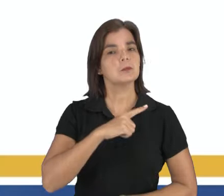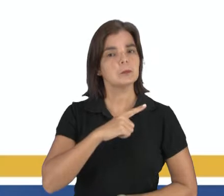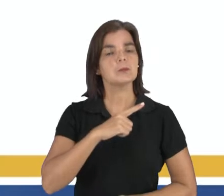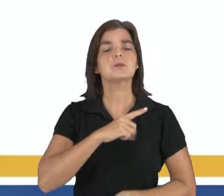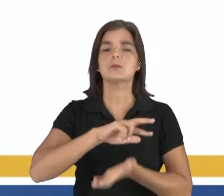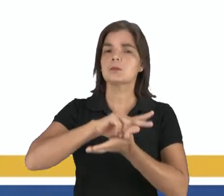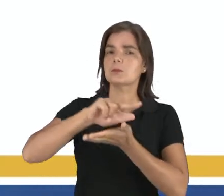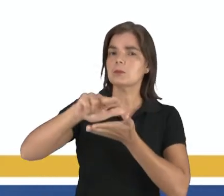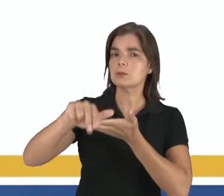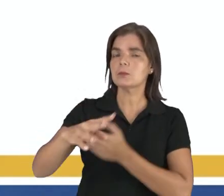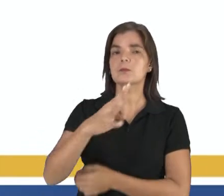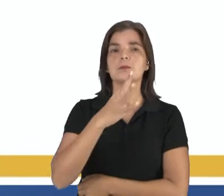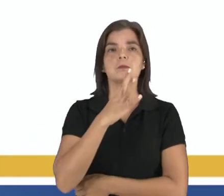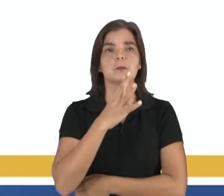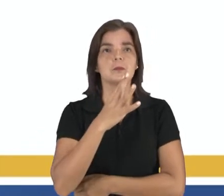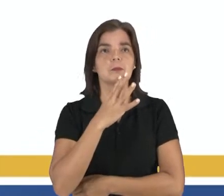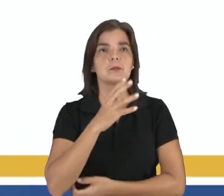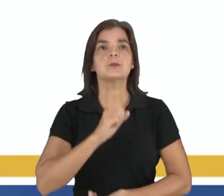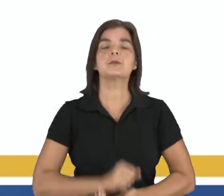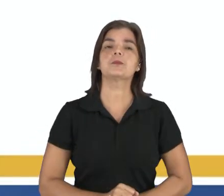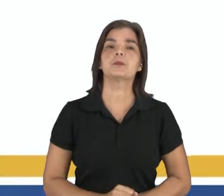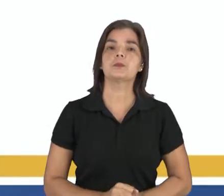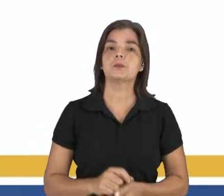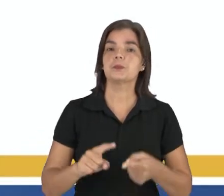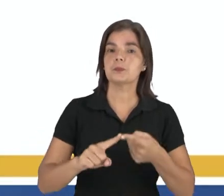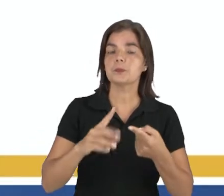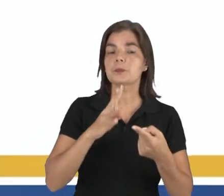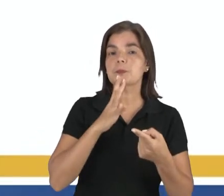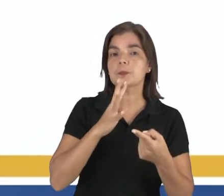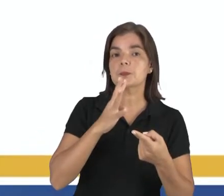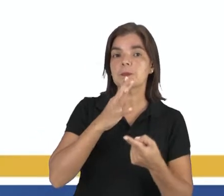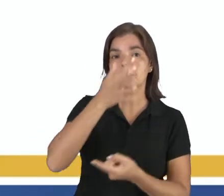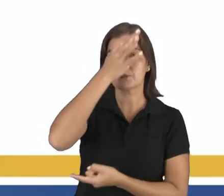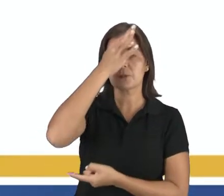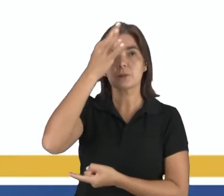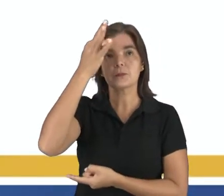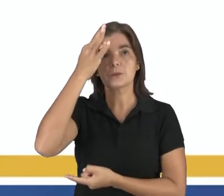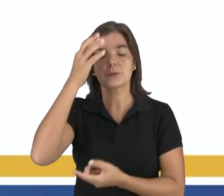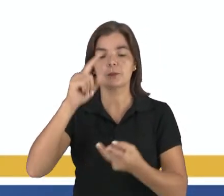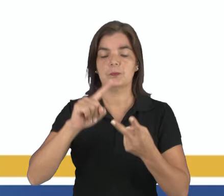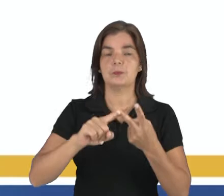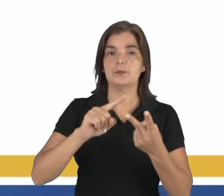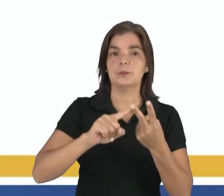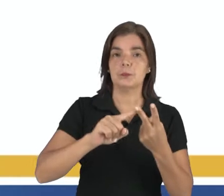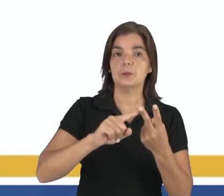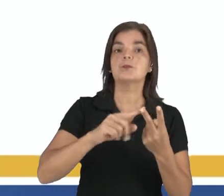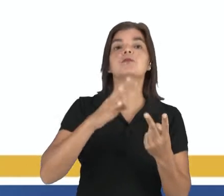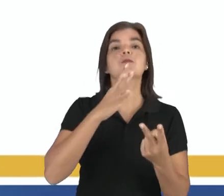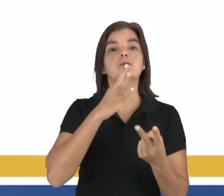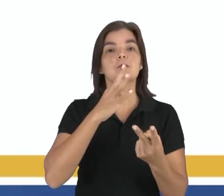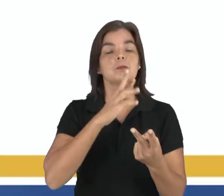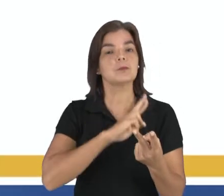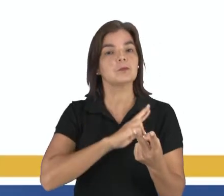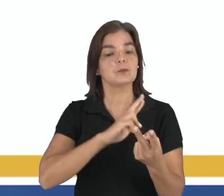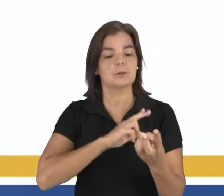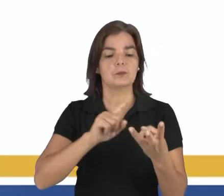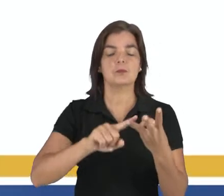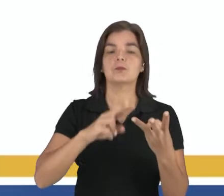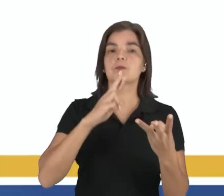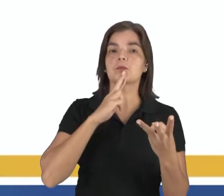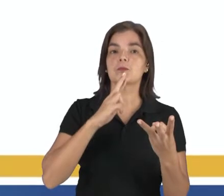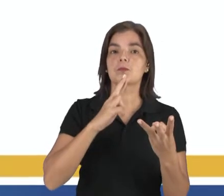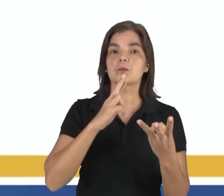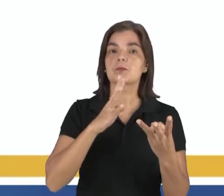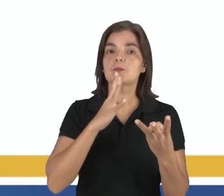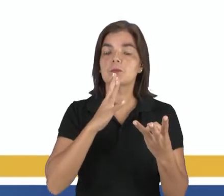Existem vários tipos de conhecimento. Existe o conhecimento filosófico, o conhecimento religioso, o conhecimento científico,